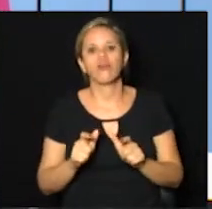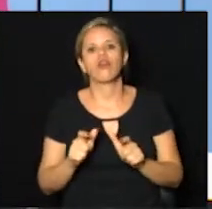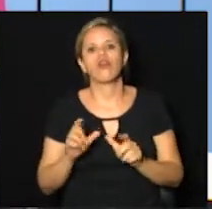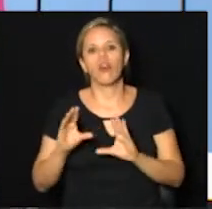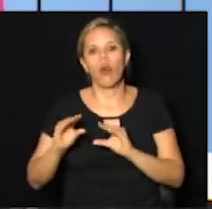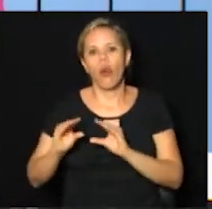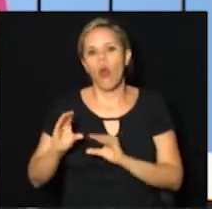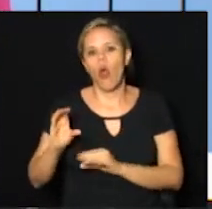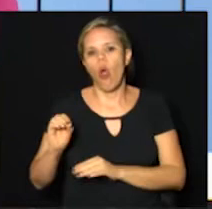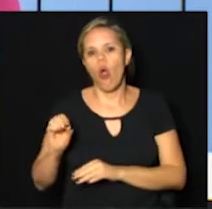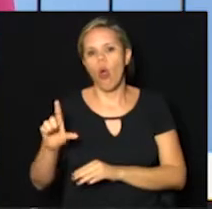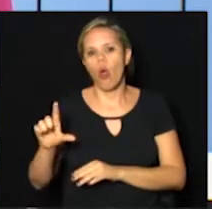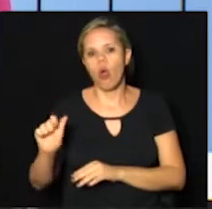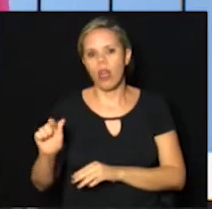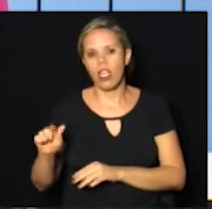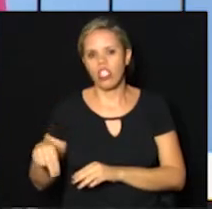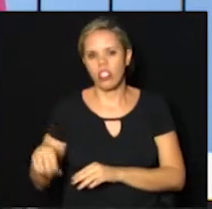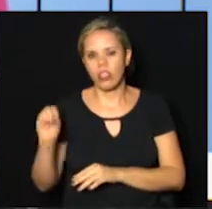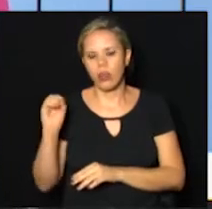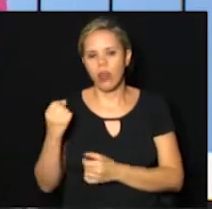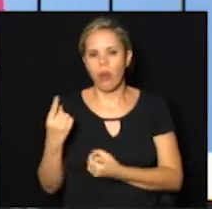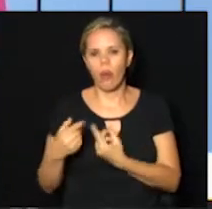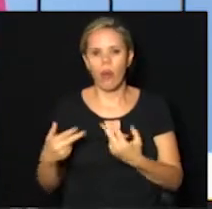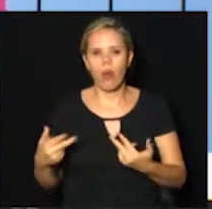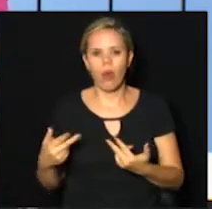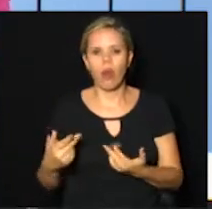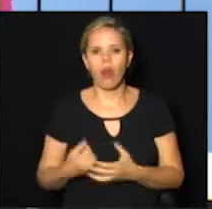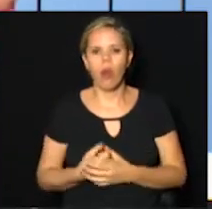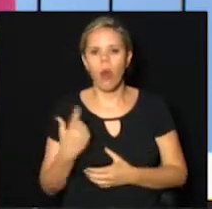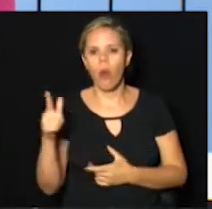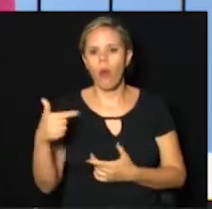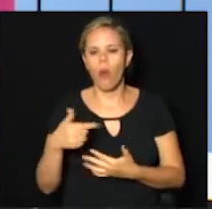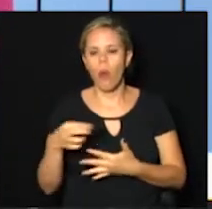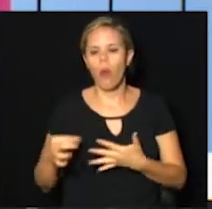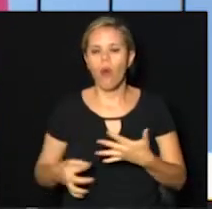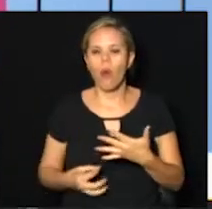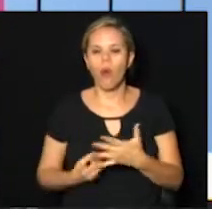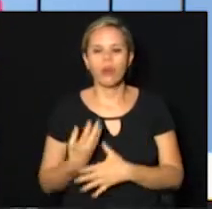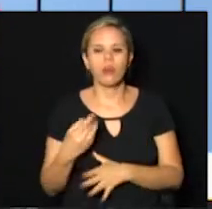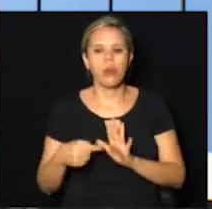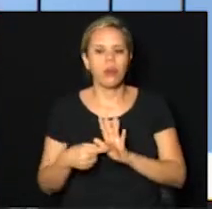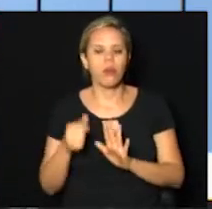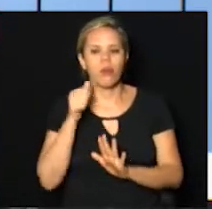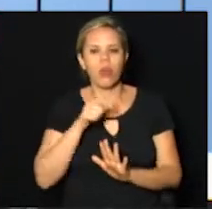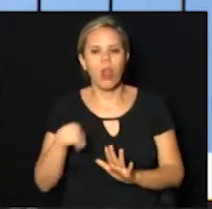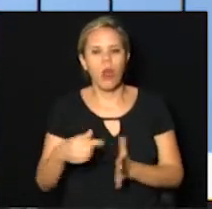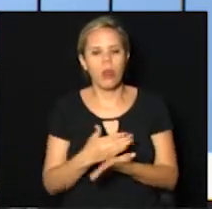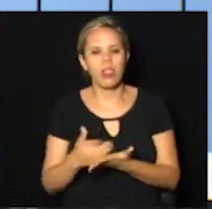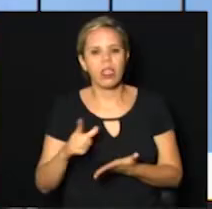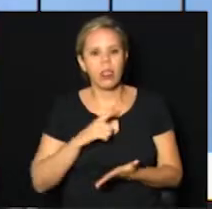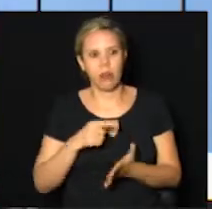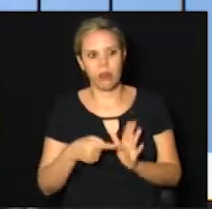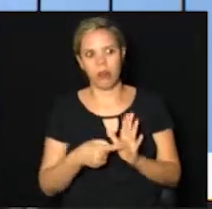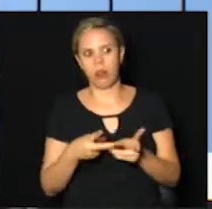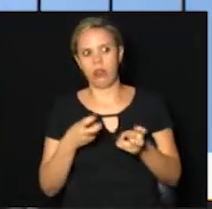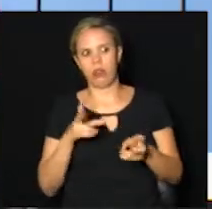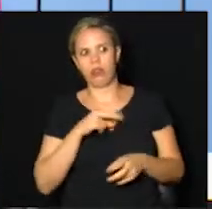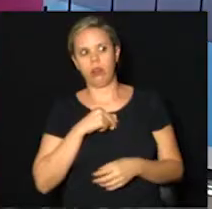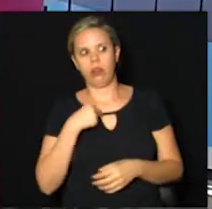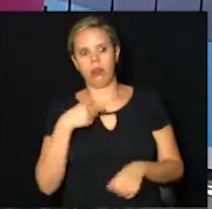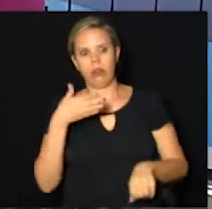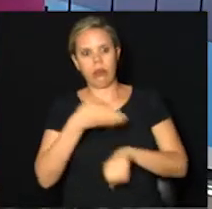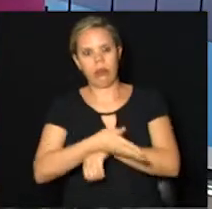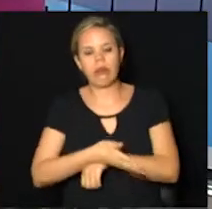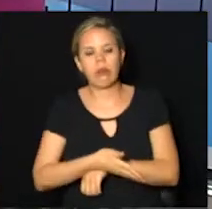né? Alguns sintomas aí. Tem alguns outros fatores também que a mulher já começa a ter aquele alerta e fala, nossa, entrei